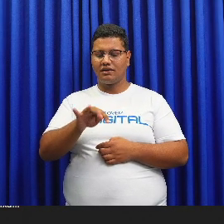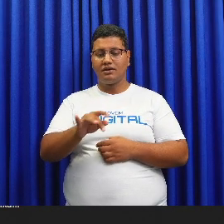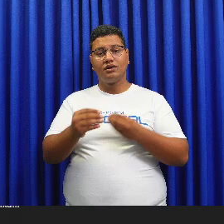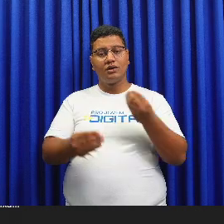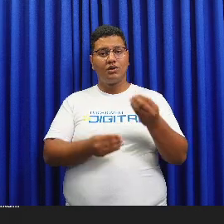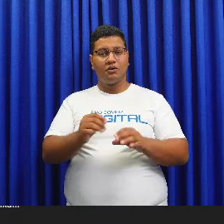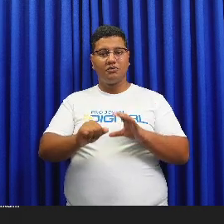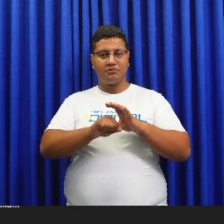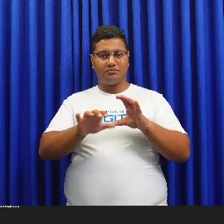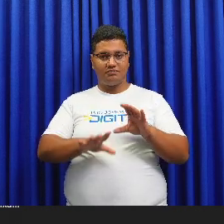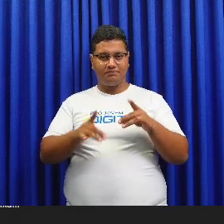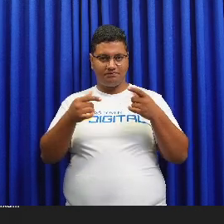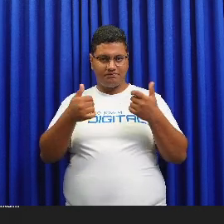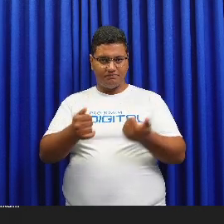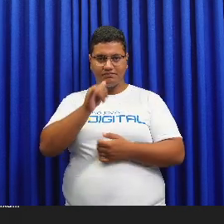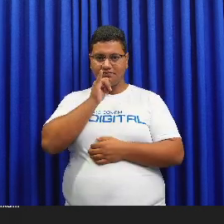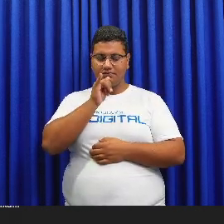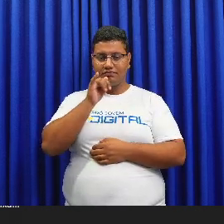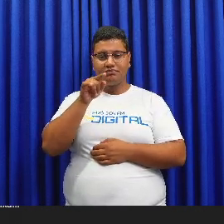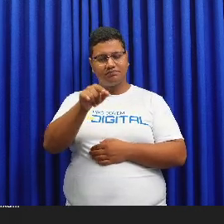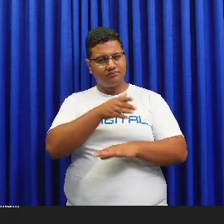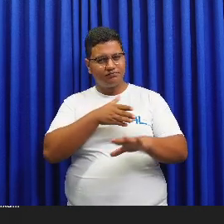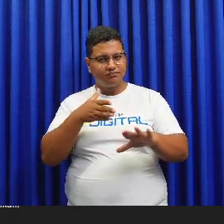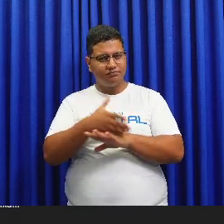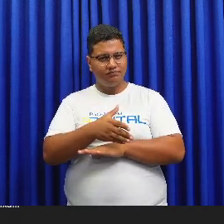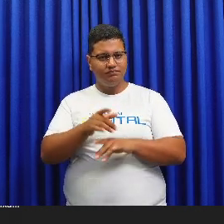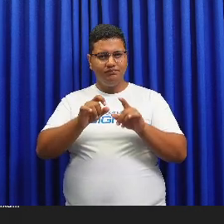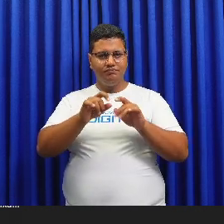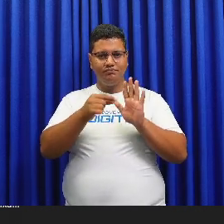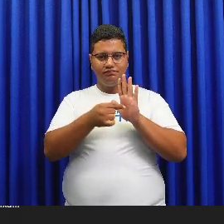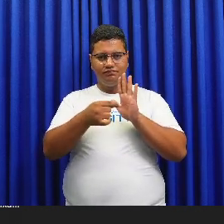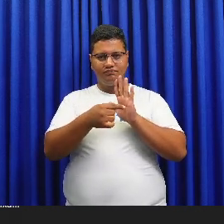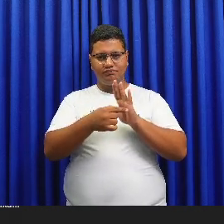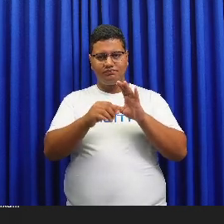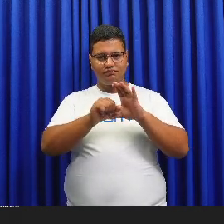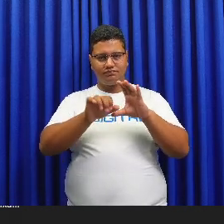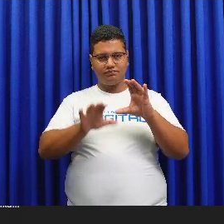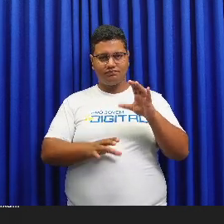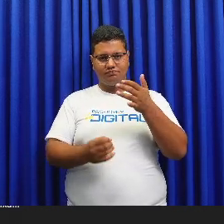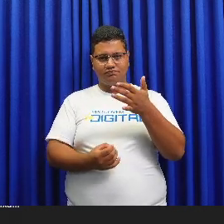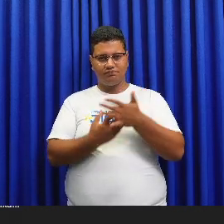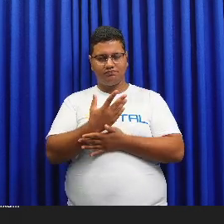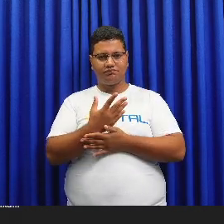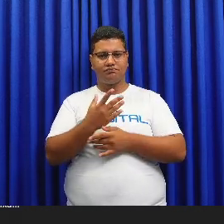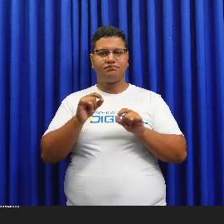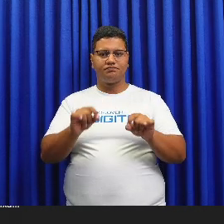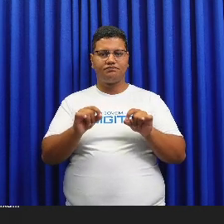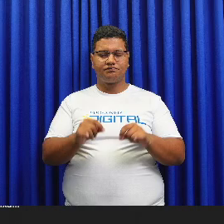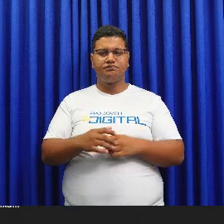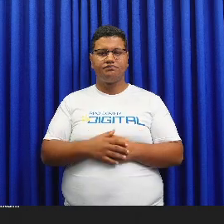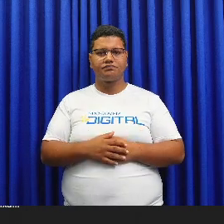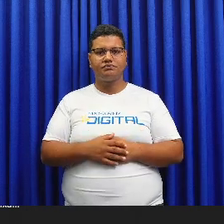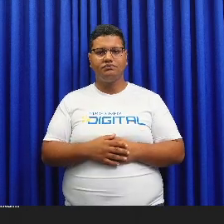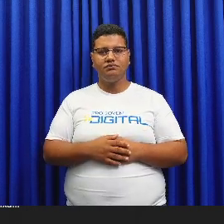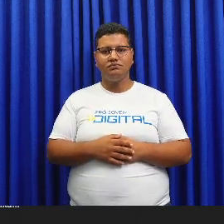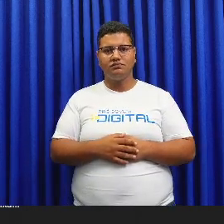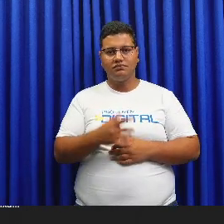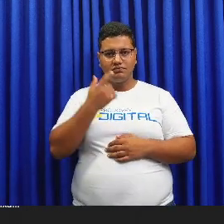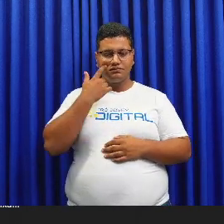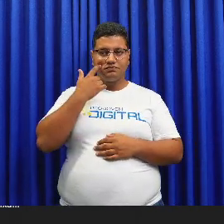beleza? Por exemplo, você entrou aqui no Canva, você vem em criar, aqui em cima no